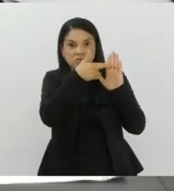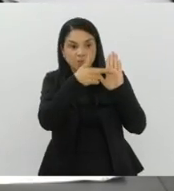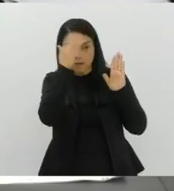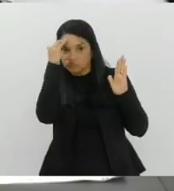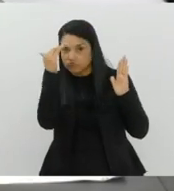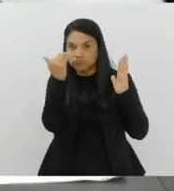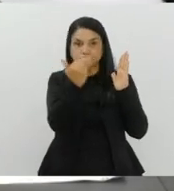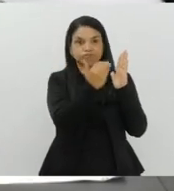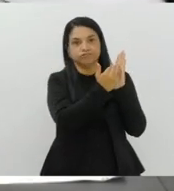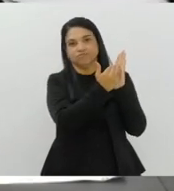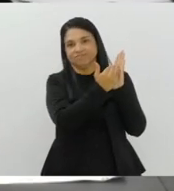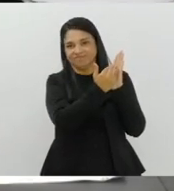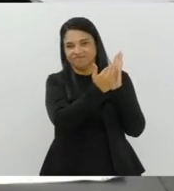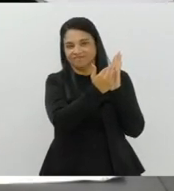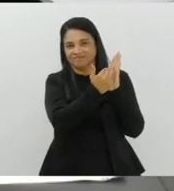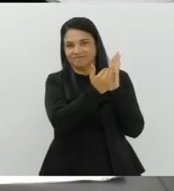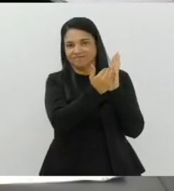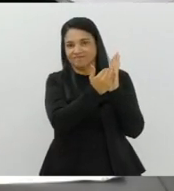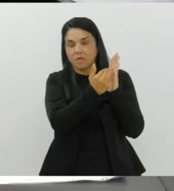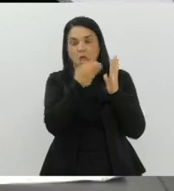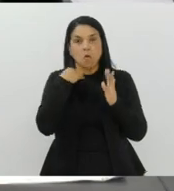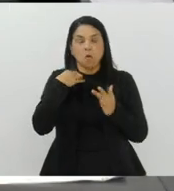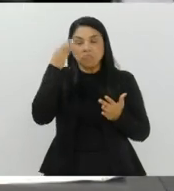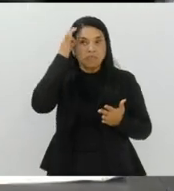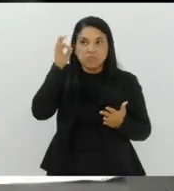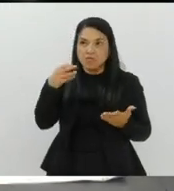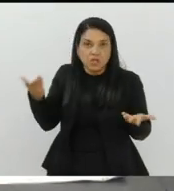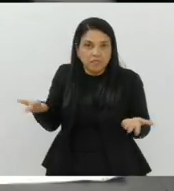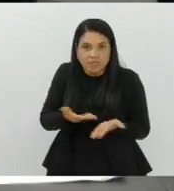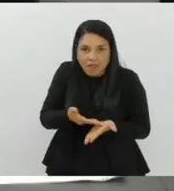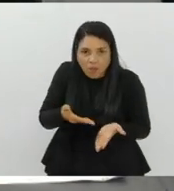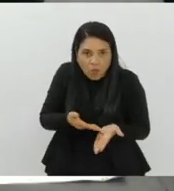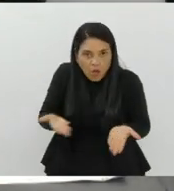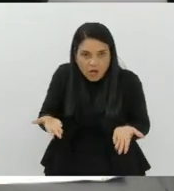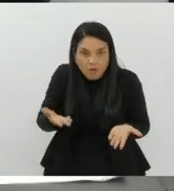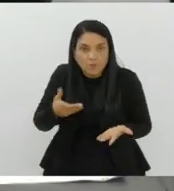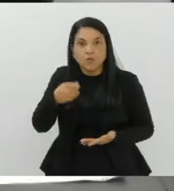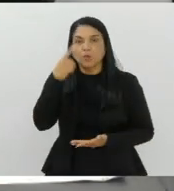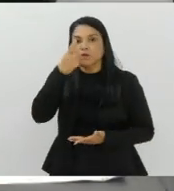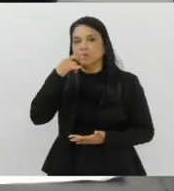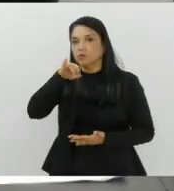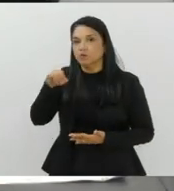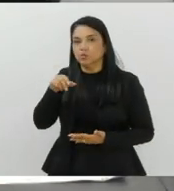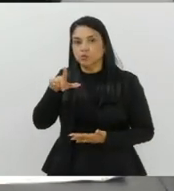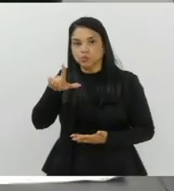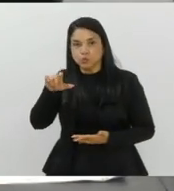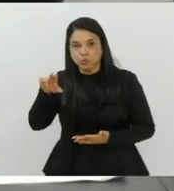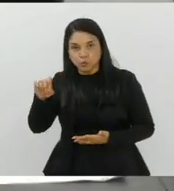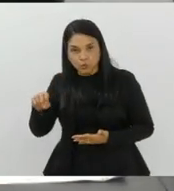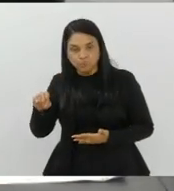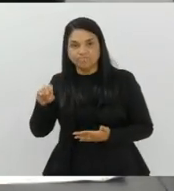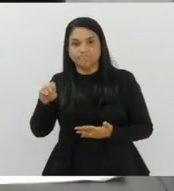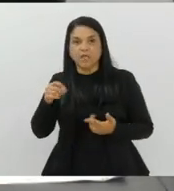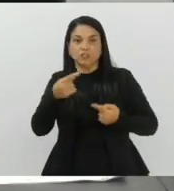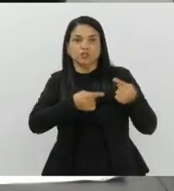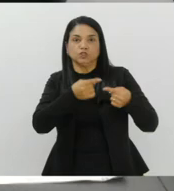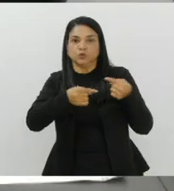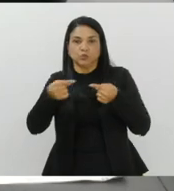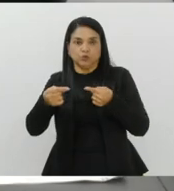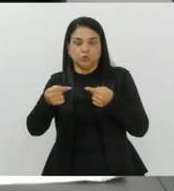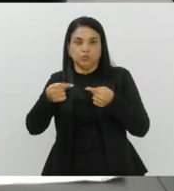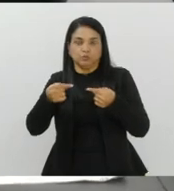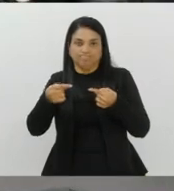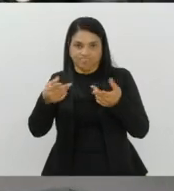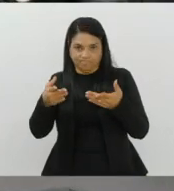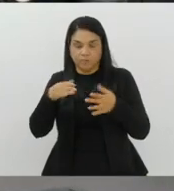faça dessa forma, mas eu não entendi, aliás, não estou entendendo até agora, por que o deputado Júlio está levando para esse lado. Então, eu gostaria de continuar o trabalho. Só